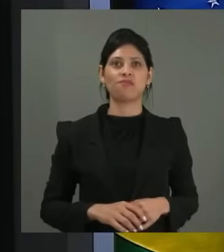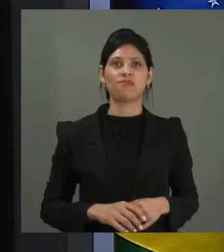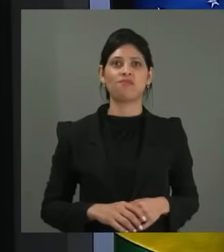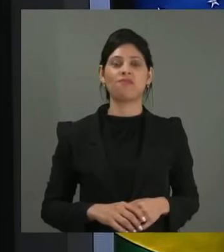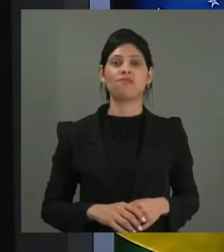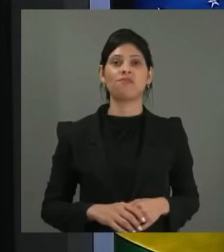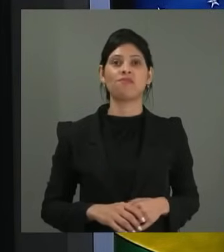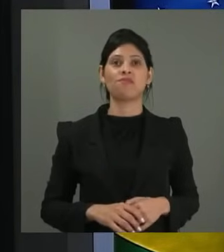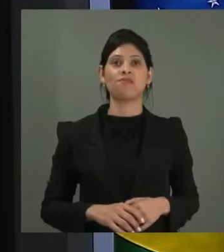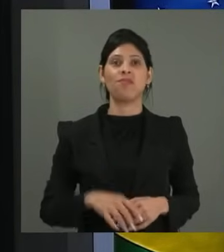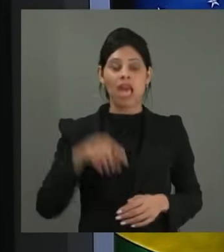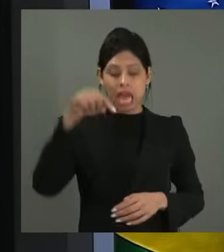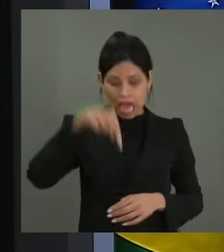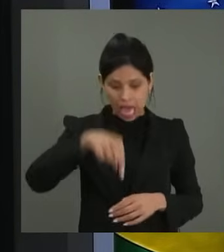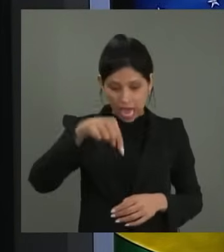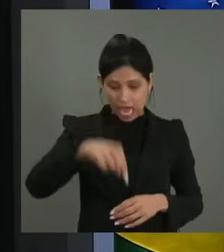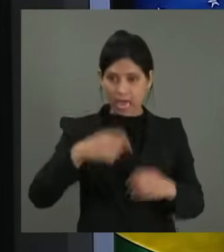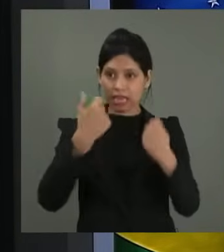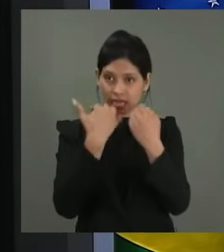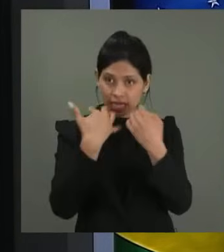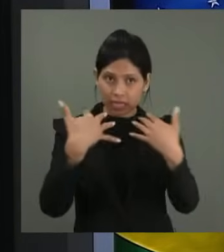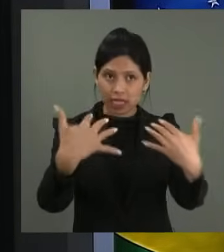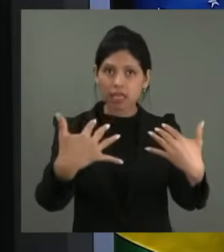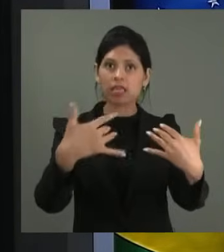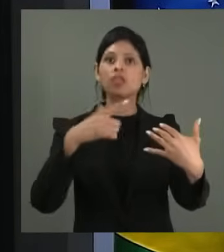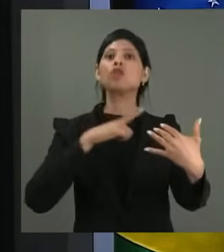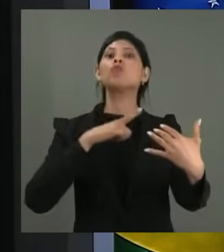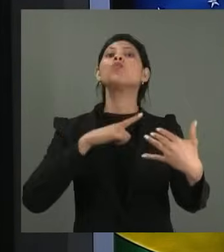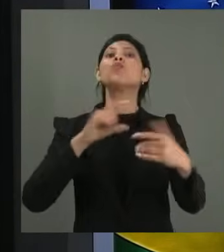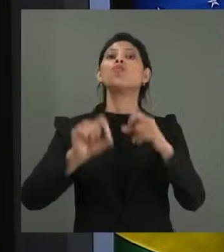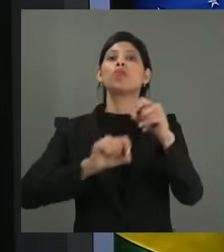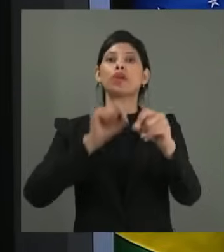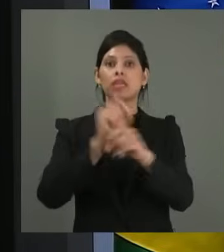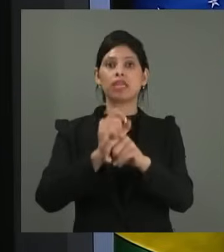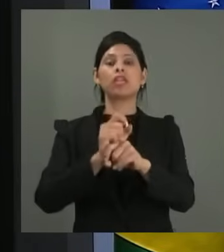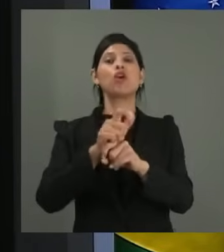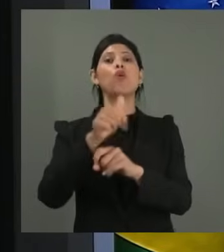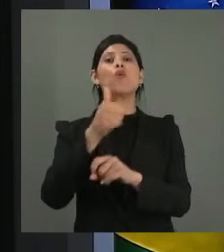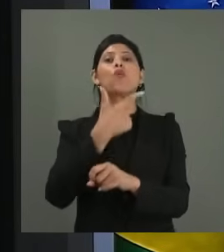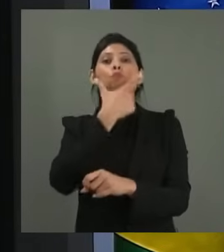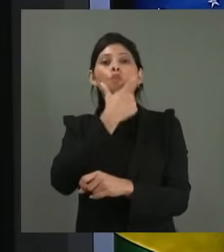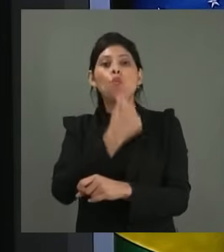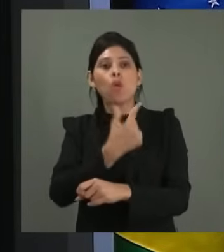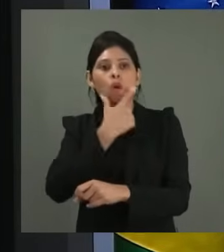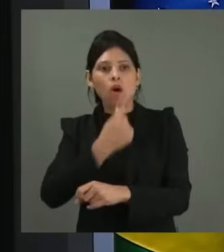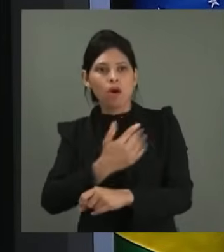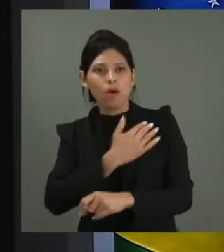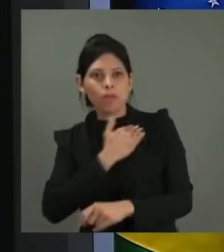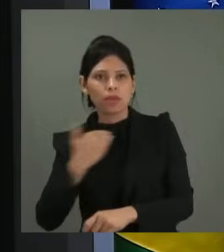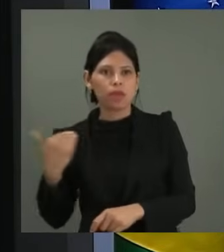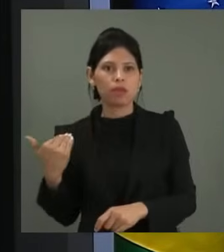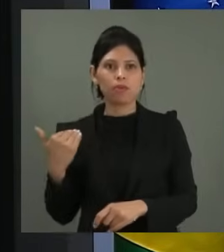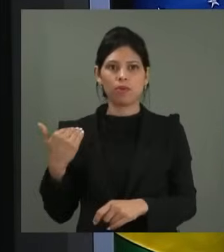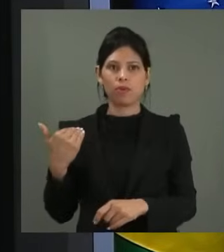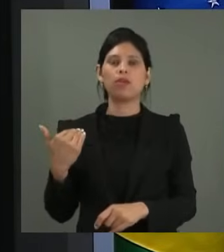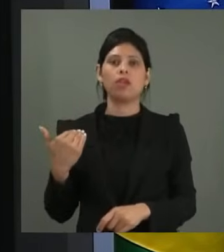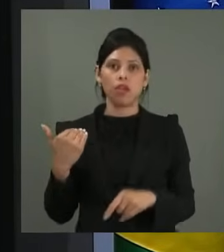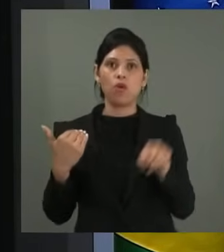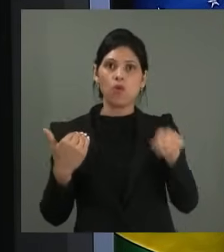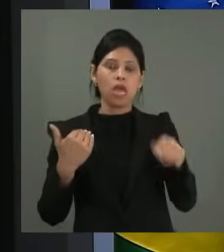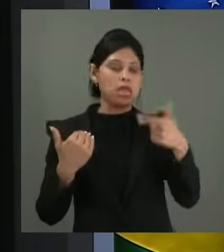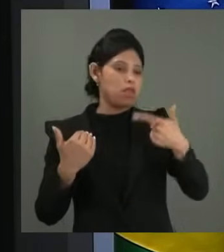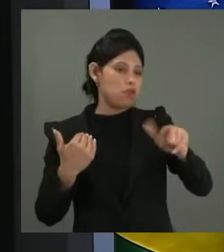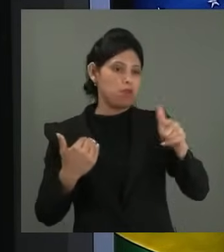aqui, de um brasileiro que foi esquecido, que não teve seus direitos respeitados, o seu